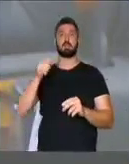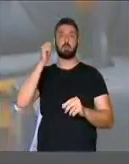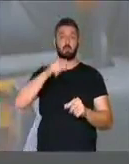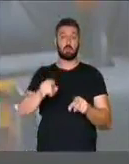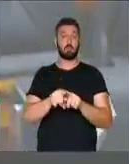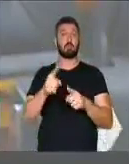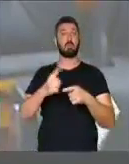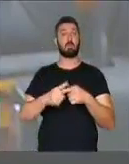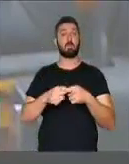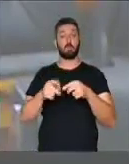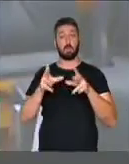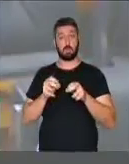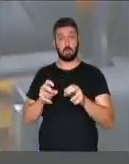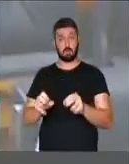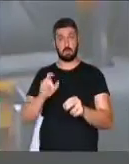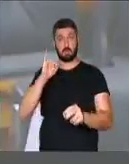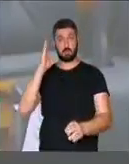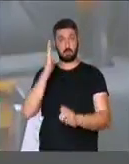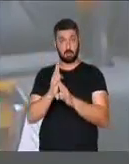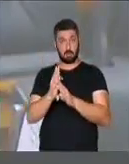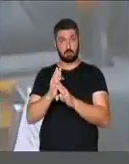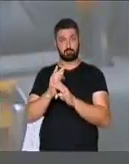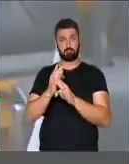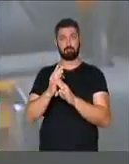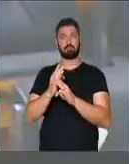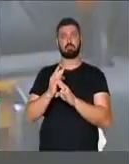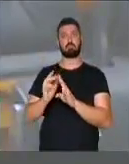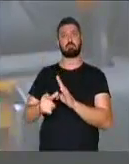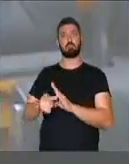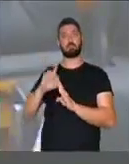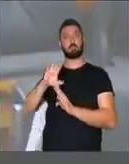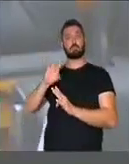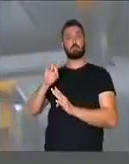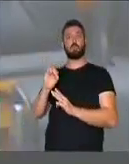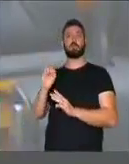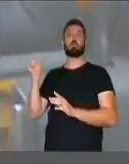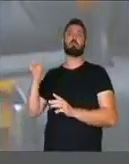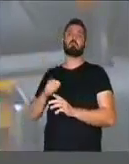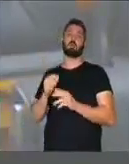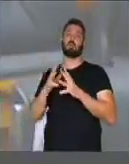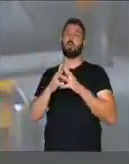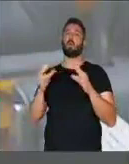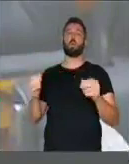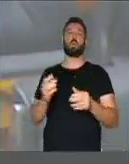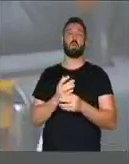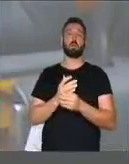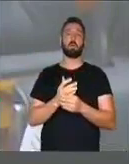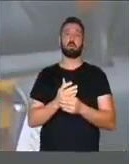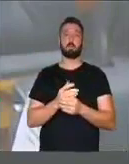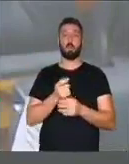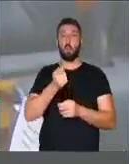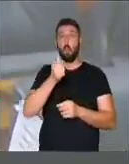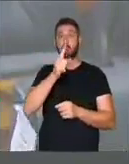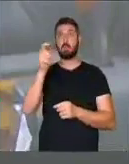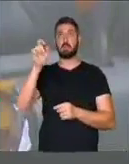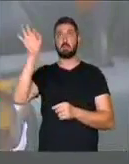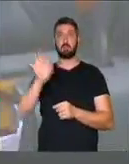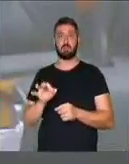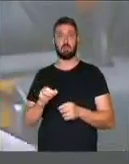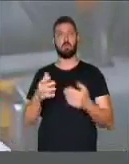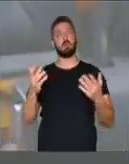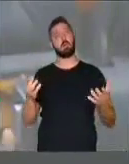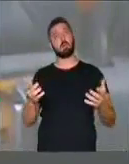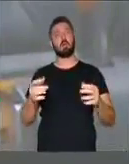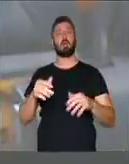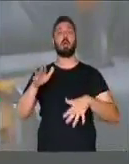porque o câncer, quando detectado com antecedência, tem uma cura quase de 100%.